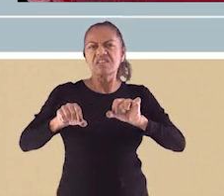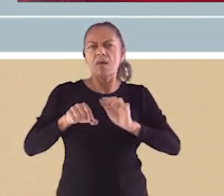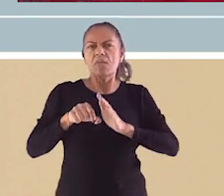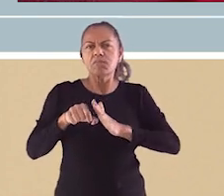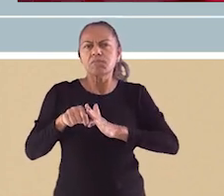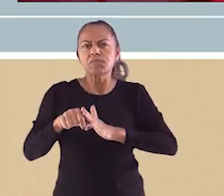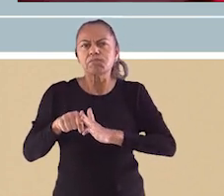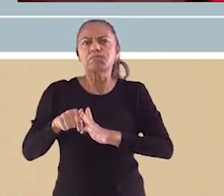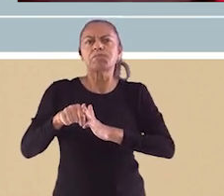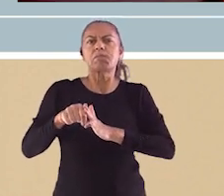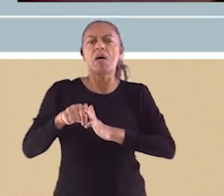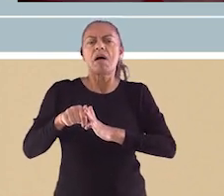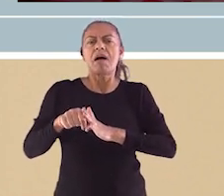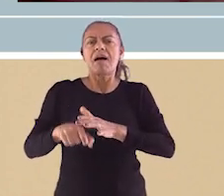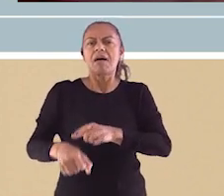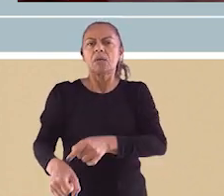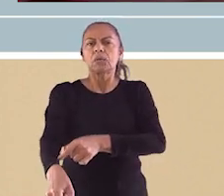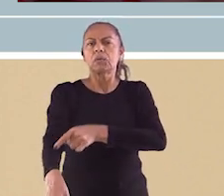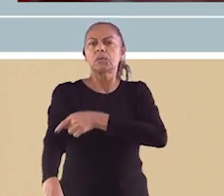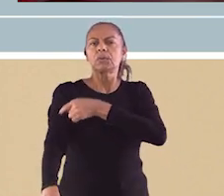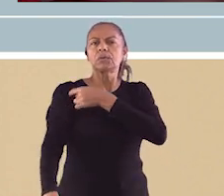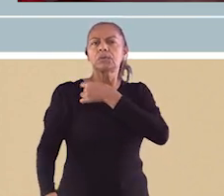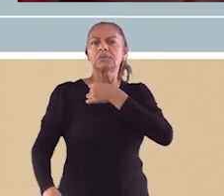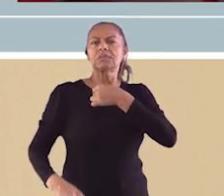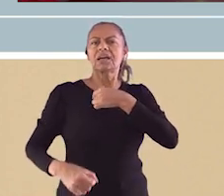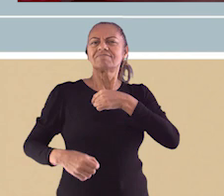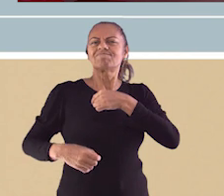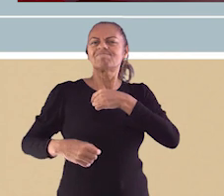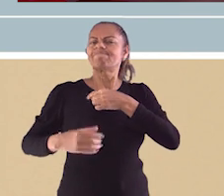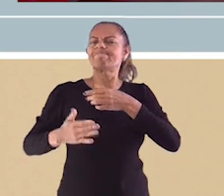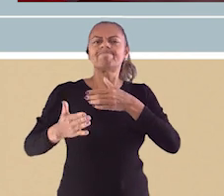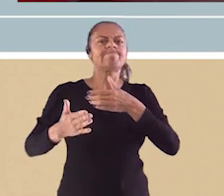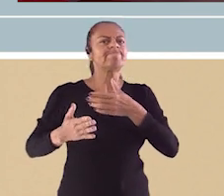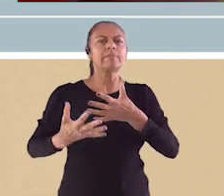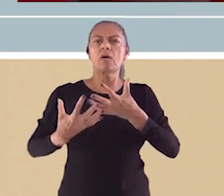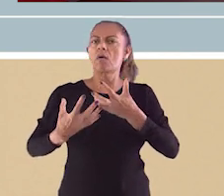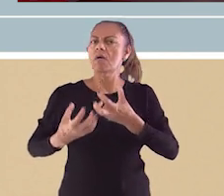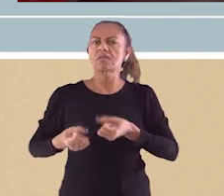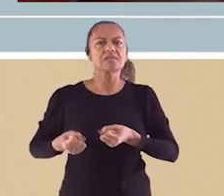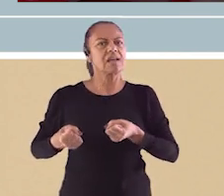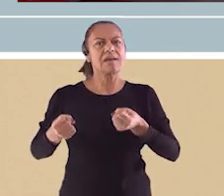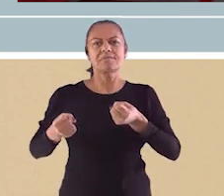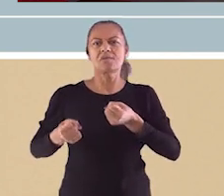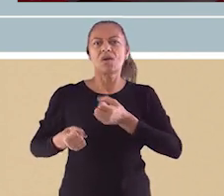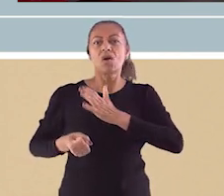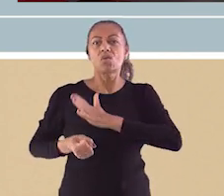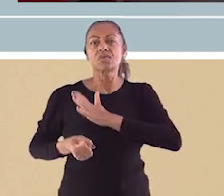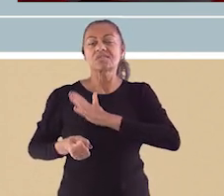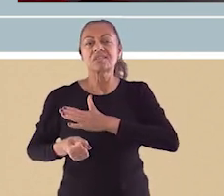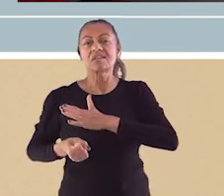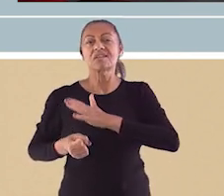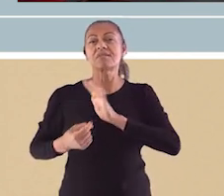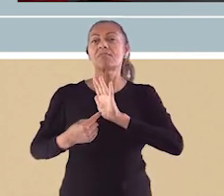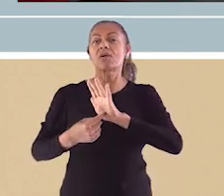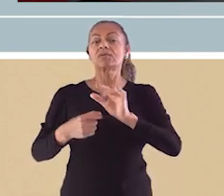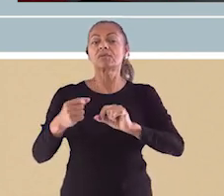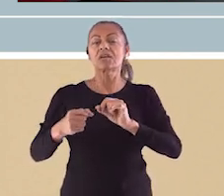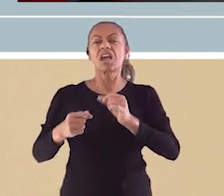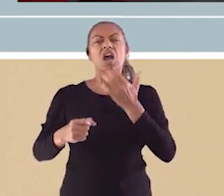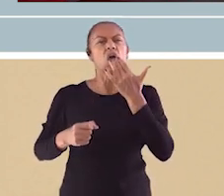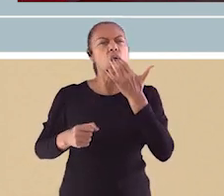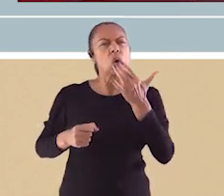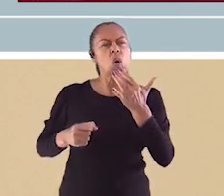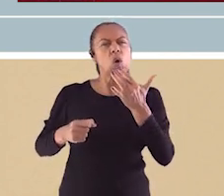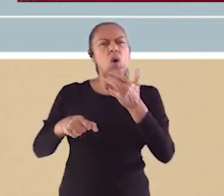há obstrução. Desse modo, o coração deixa de receber o sangue com os nutrientes que vêm das artérias e